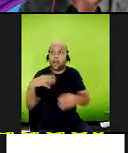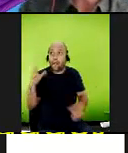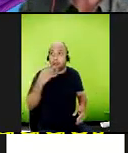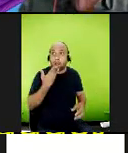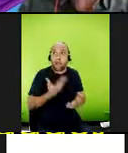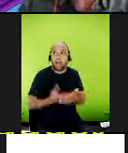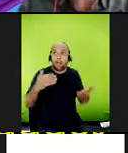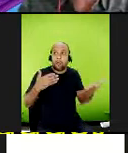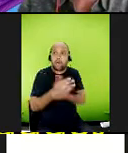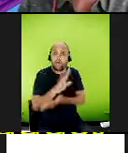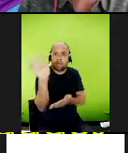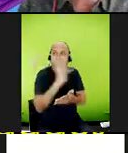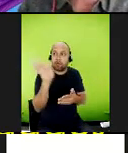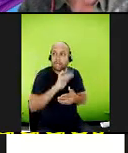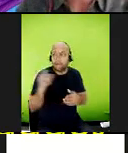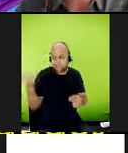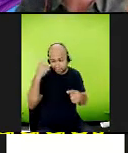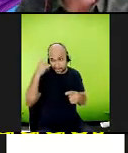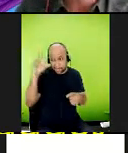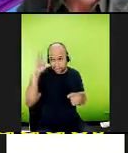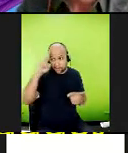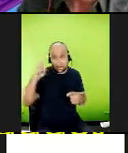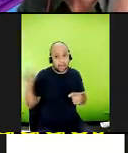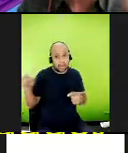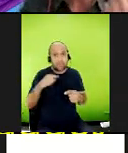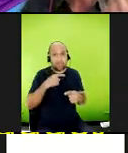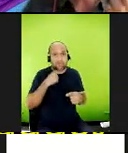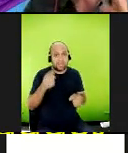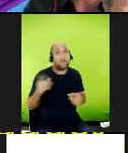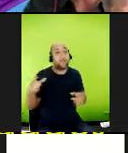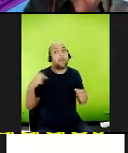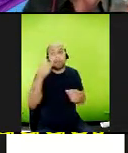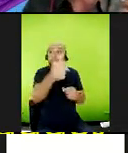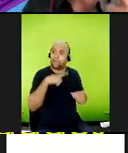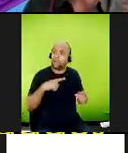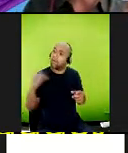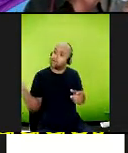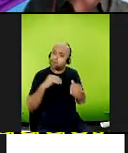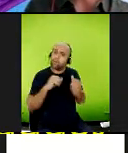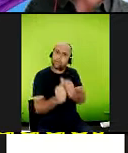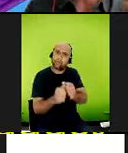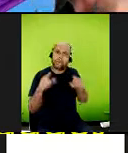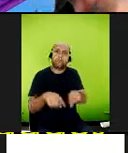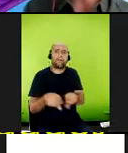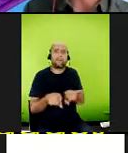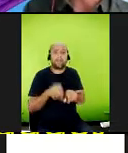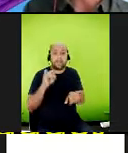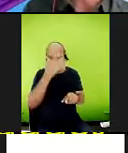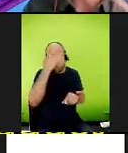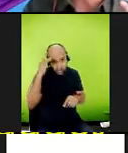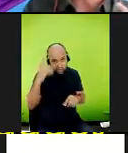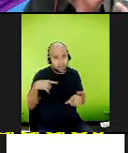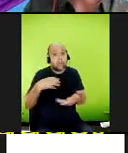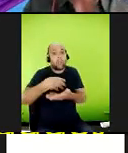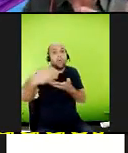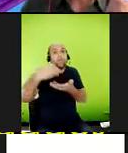passou ela tá lá na universidade lugar que você achava que você se quer ter direito e botar o pé quando essa pessoa naquela família naquela comunidade bota o pé lá